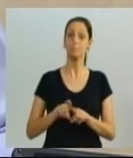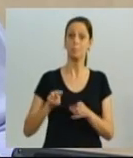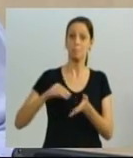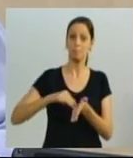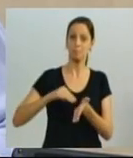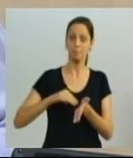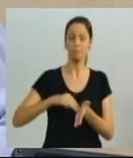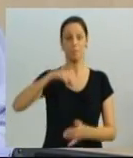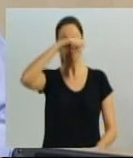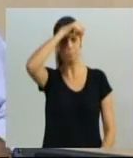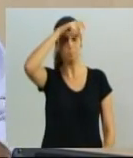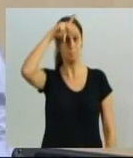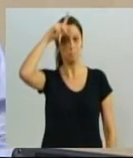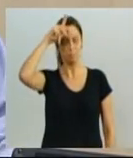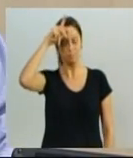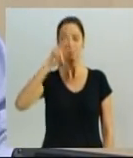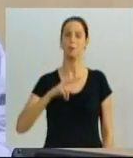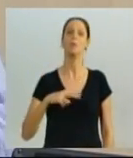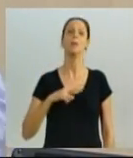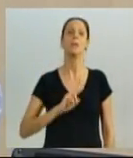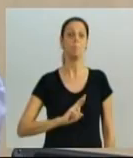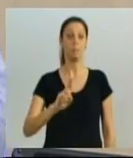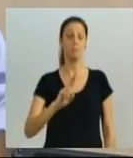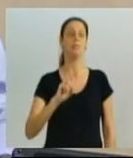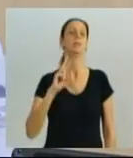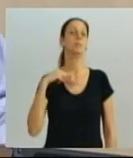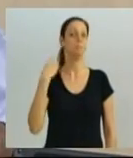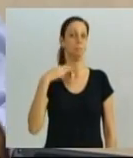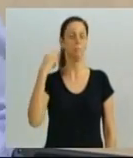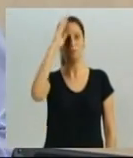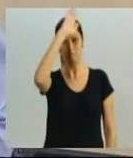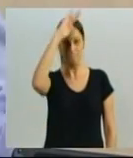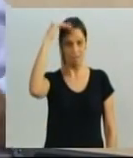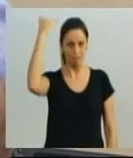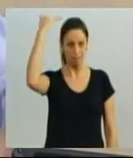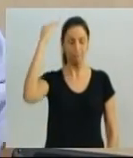PSD, representa o vereador Mário Hildebrandt.